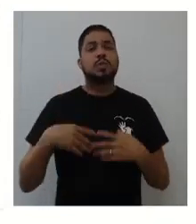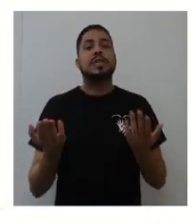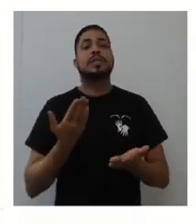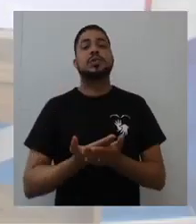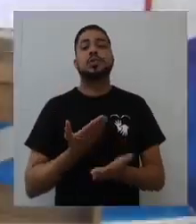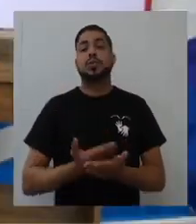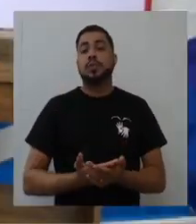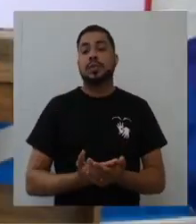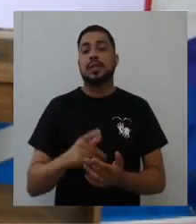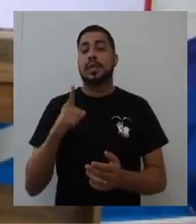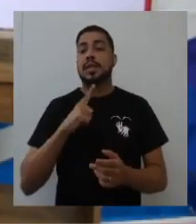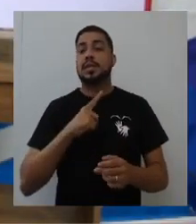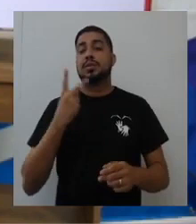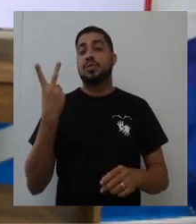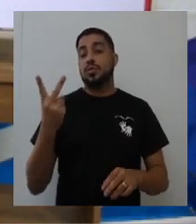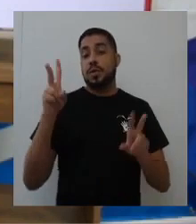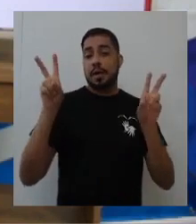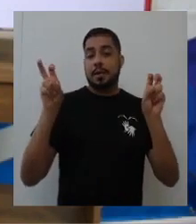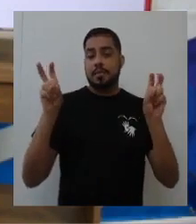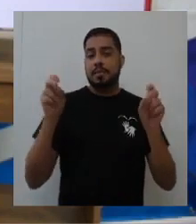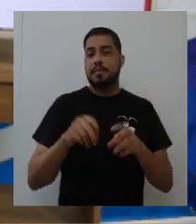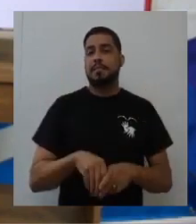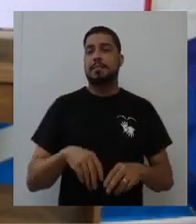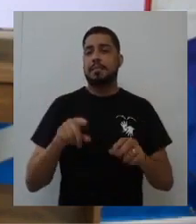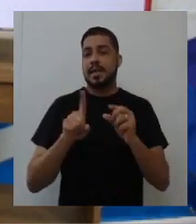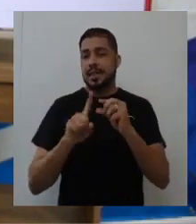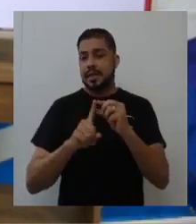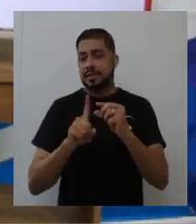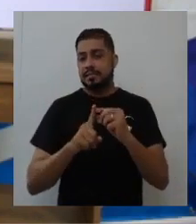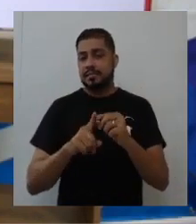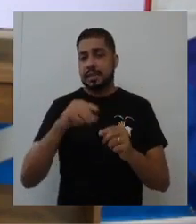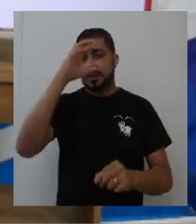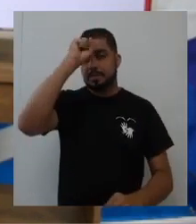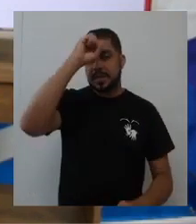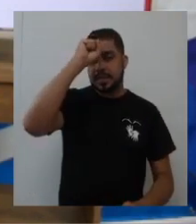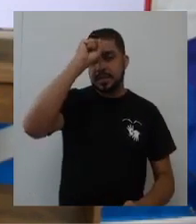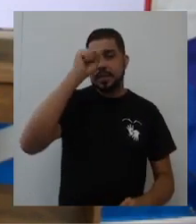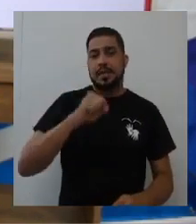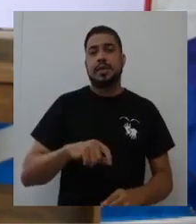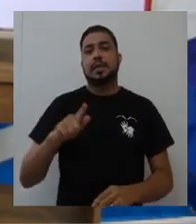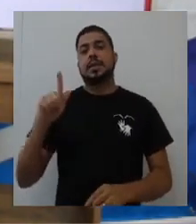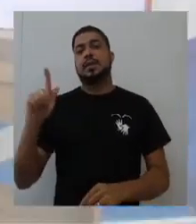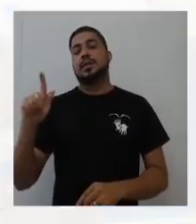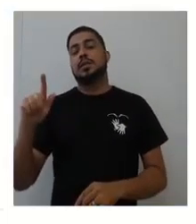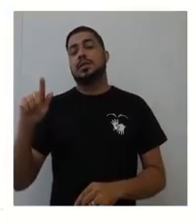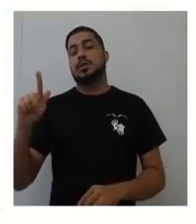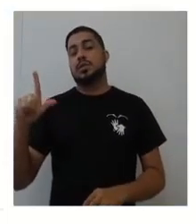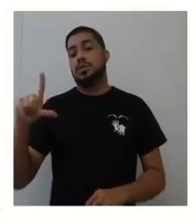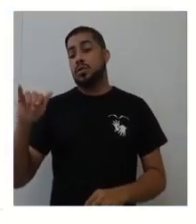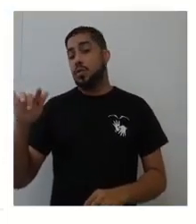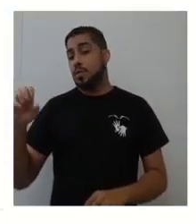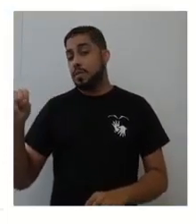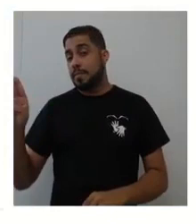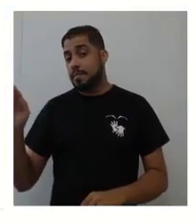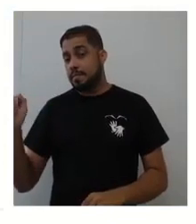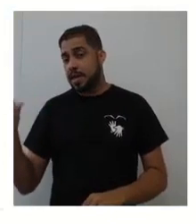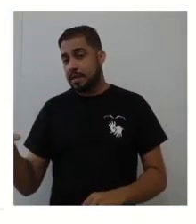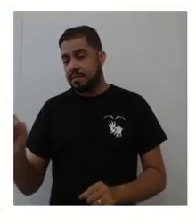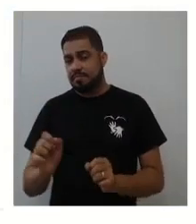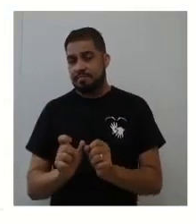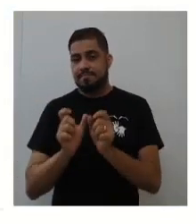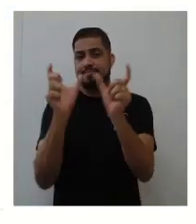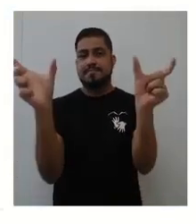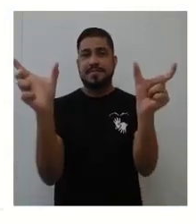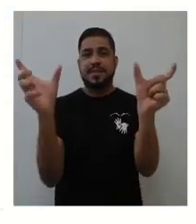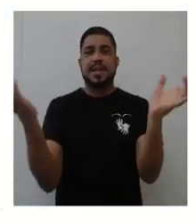Eu destaquei duas palavras-chave para vocês. Apreender e global. Vai aparecer para vocês agora na tela maior.